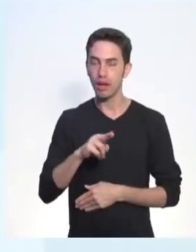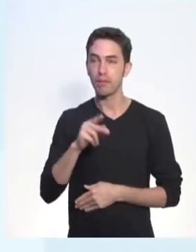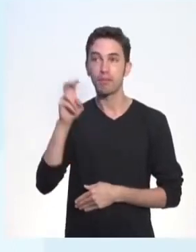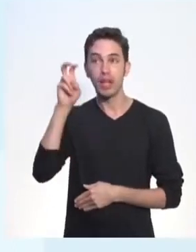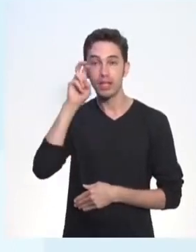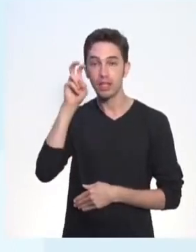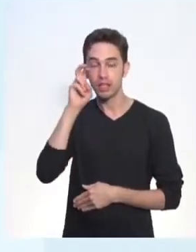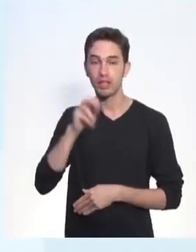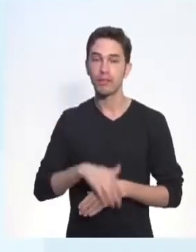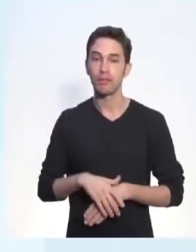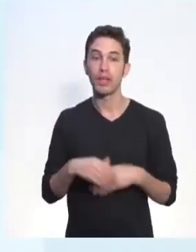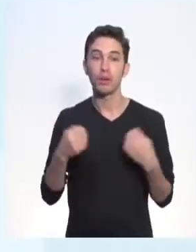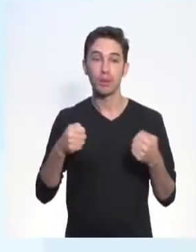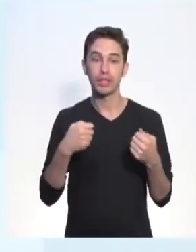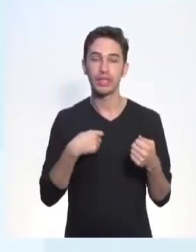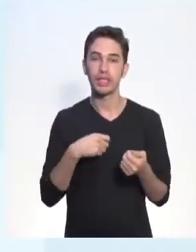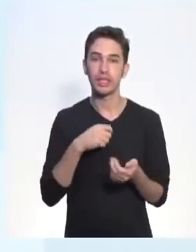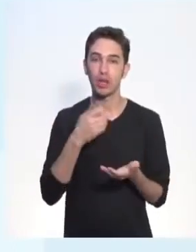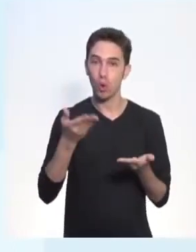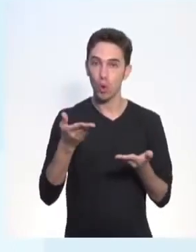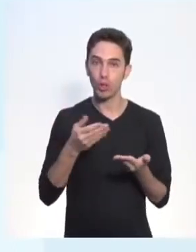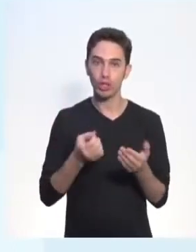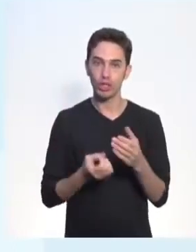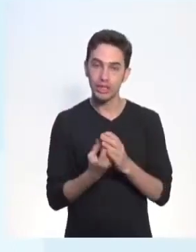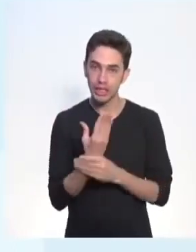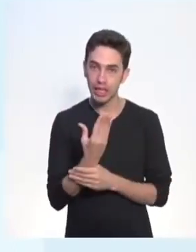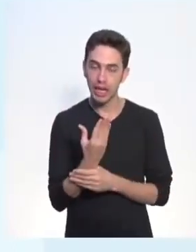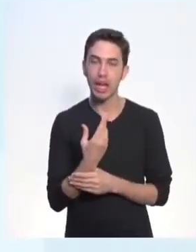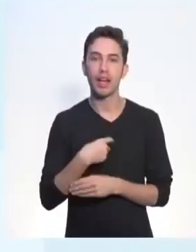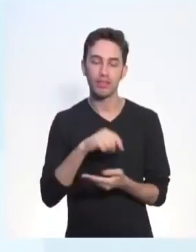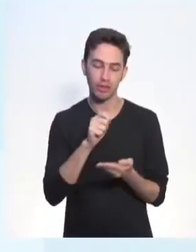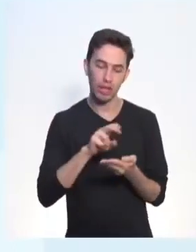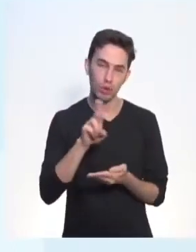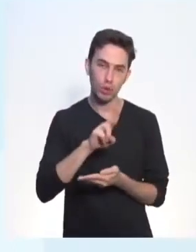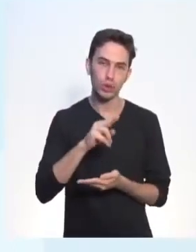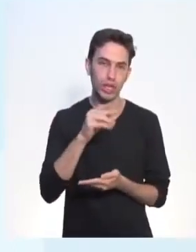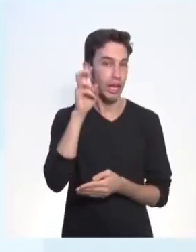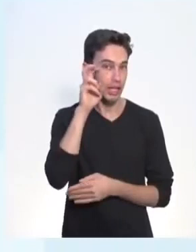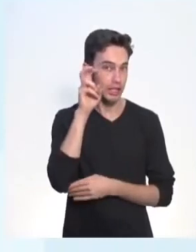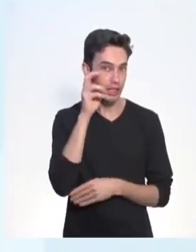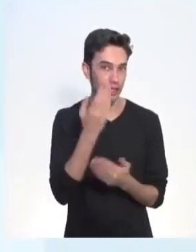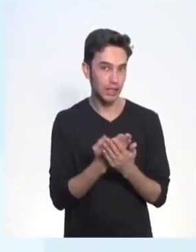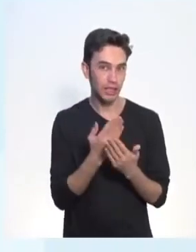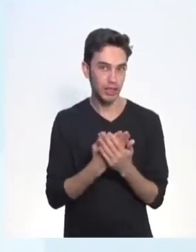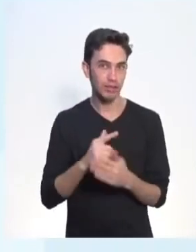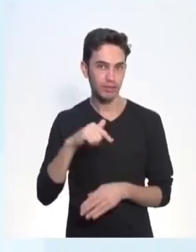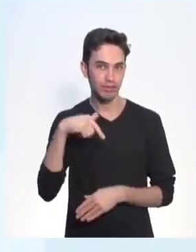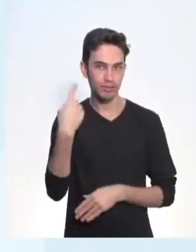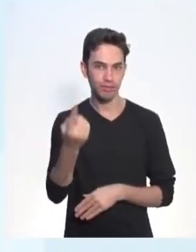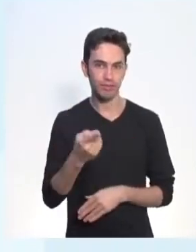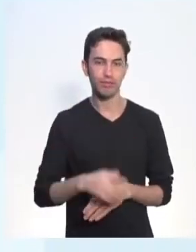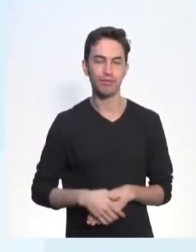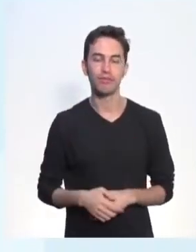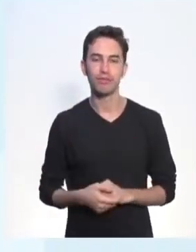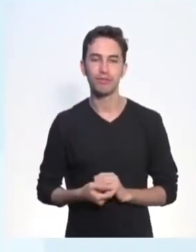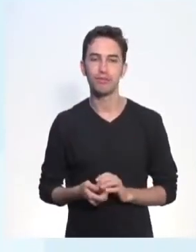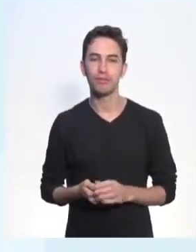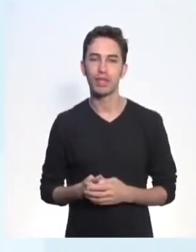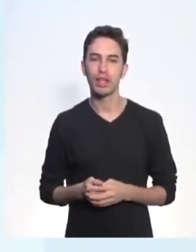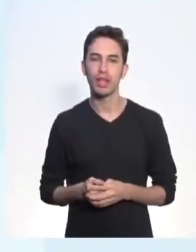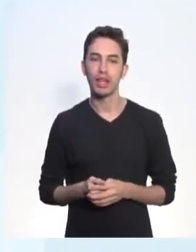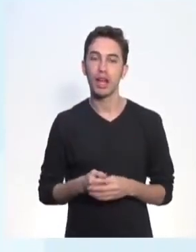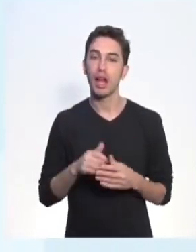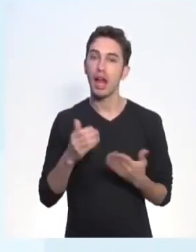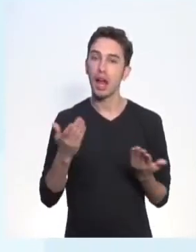ser preenchida com o que nós produzirmos hoje, tá? Então, a imagem que nós escolhemos aí